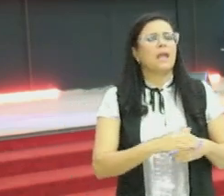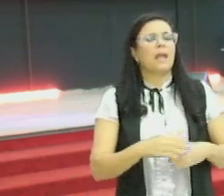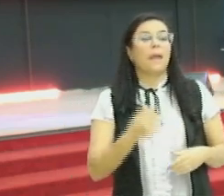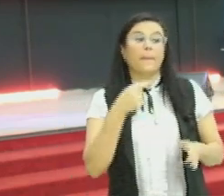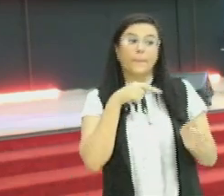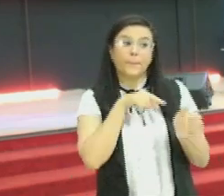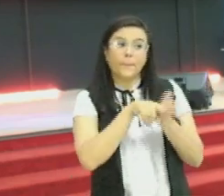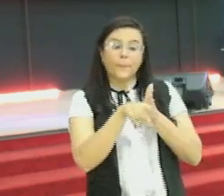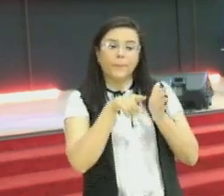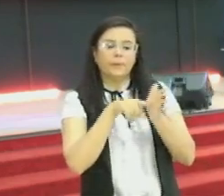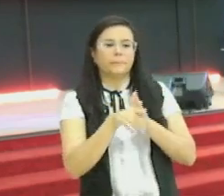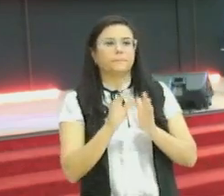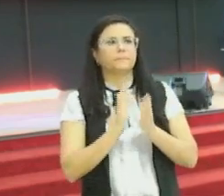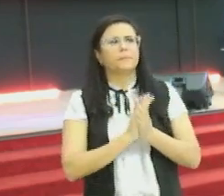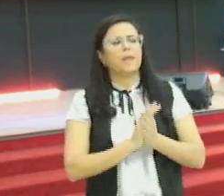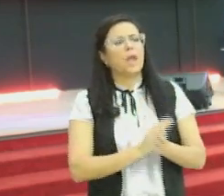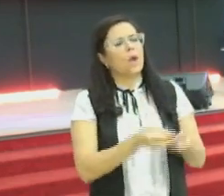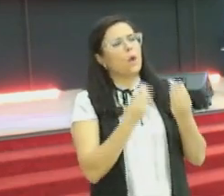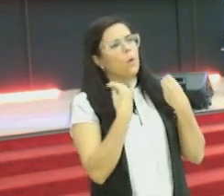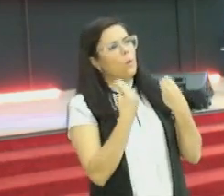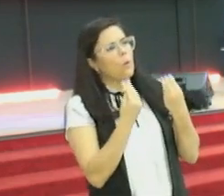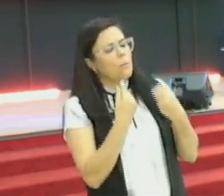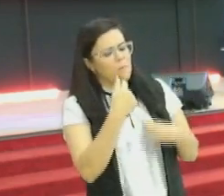eu posso perdoar?